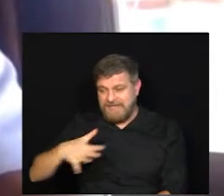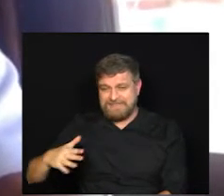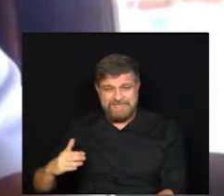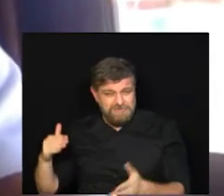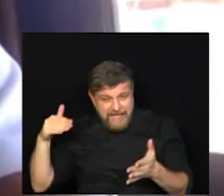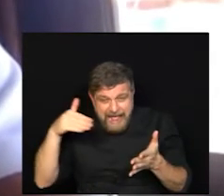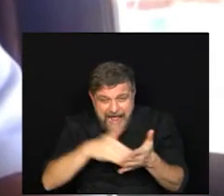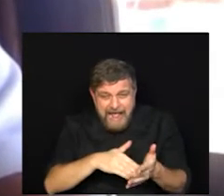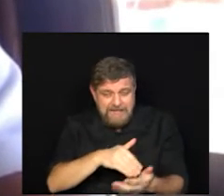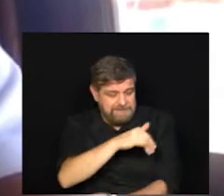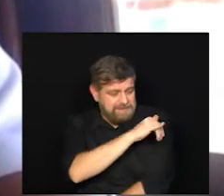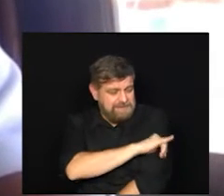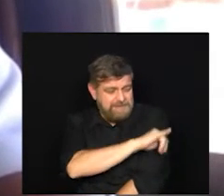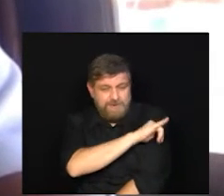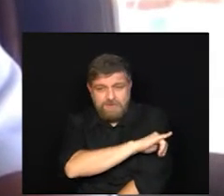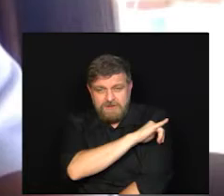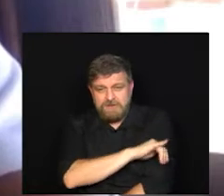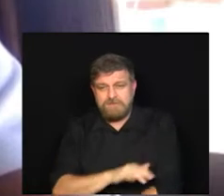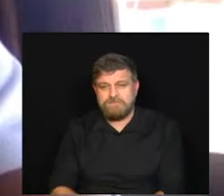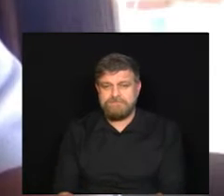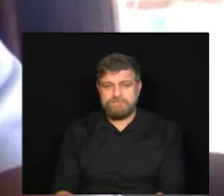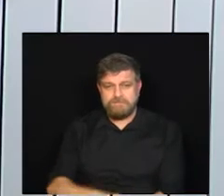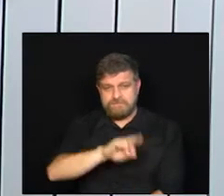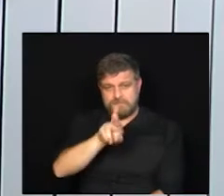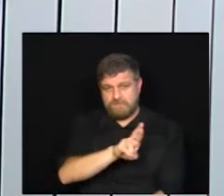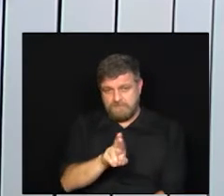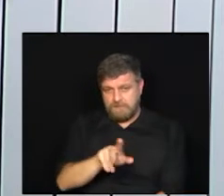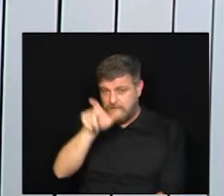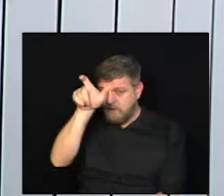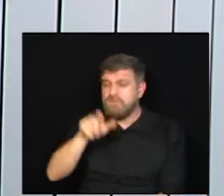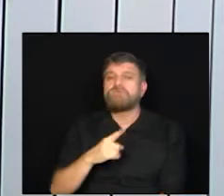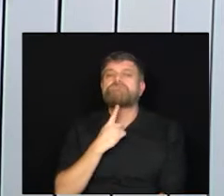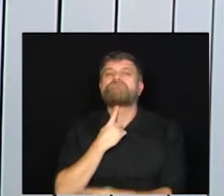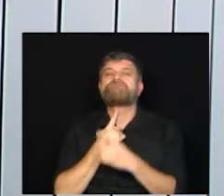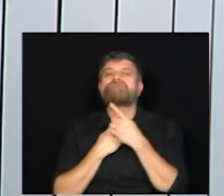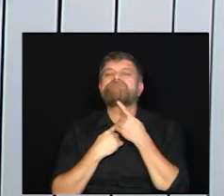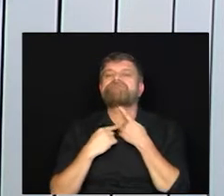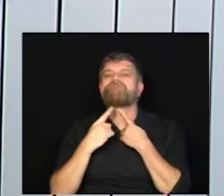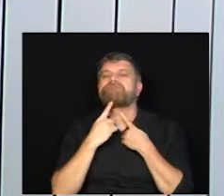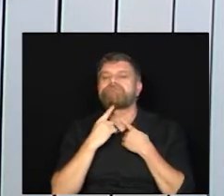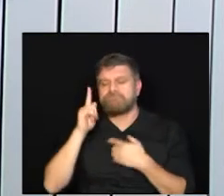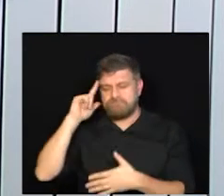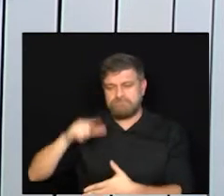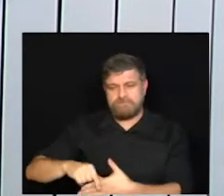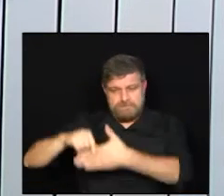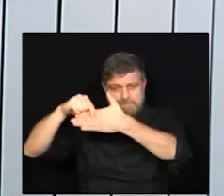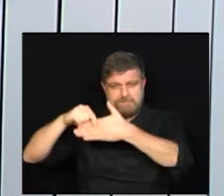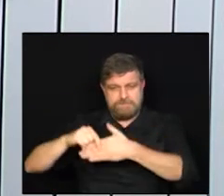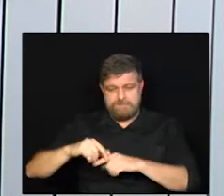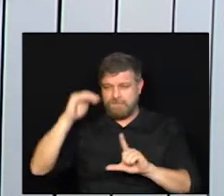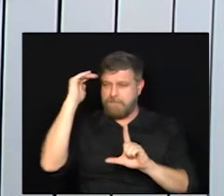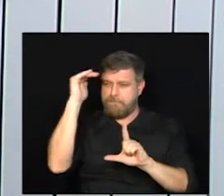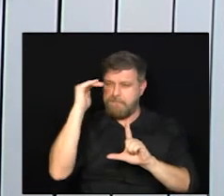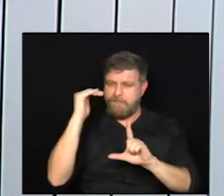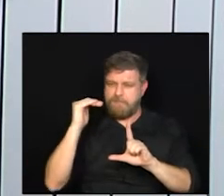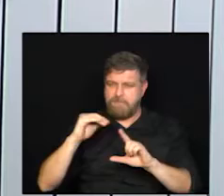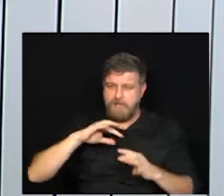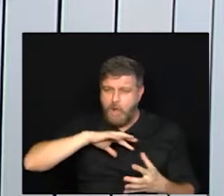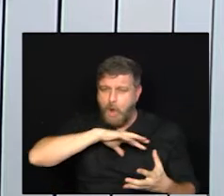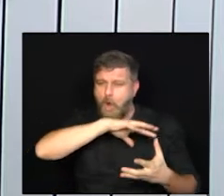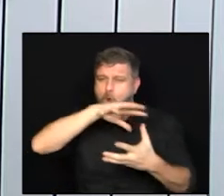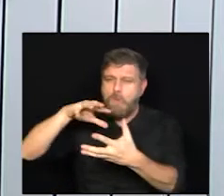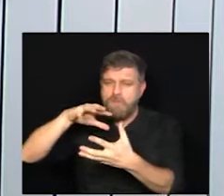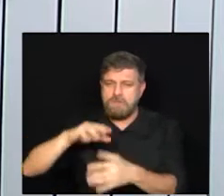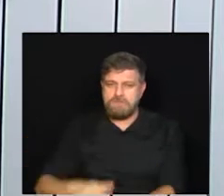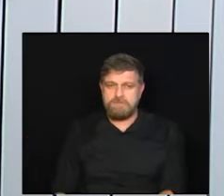Janeiro. Tá. Ô Juninho, você almeja a liderança do ranking mundial. O